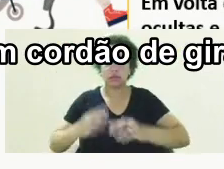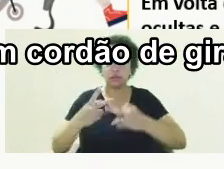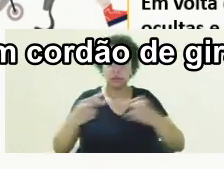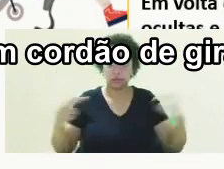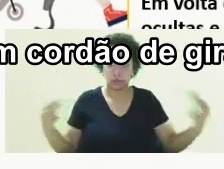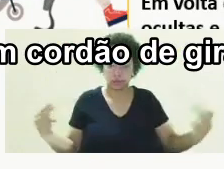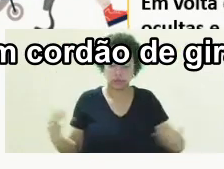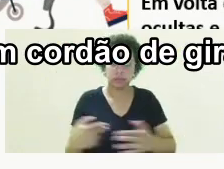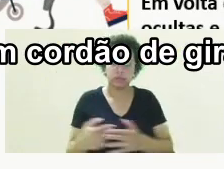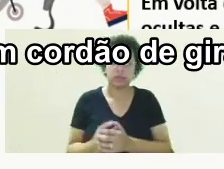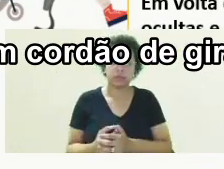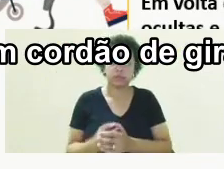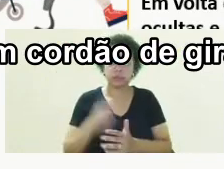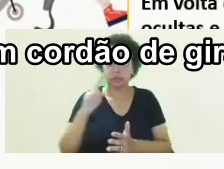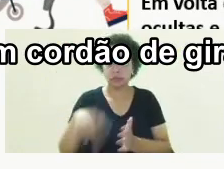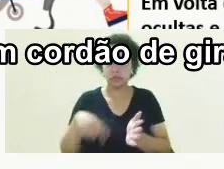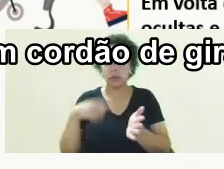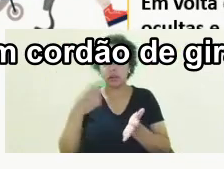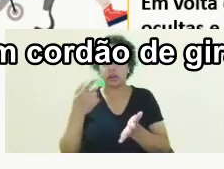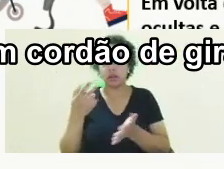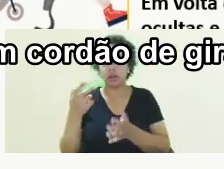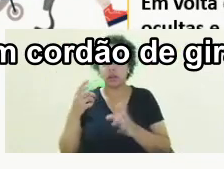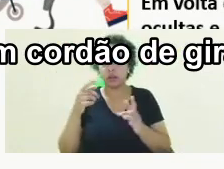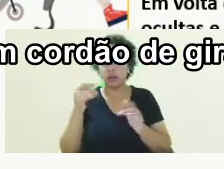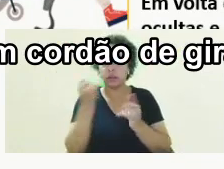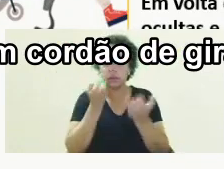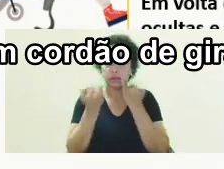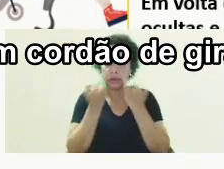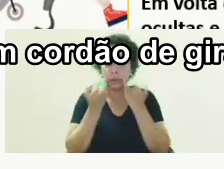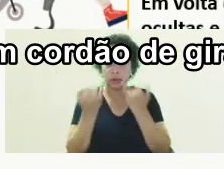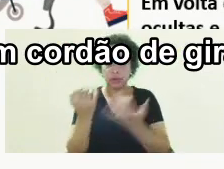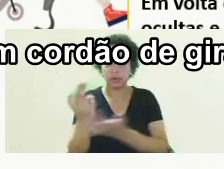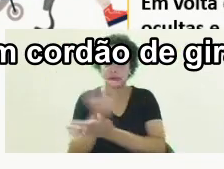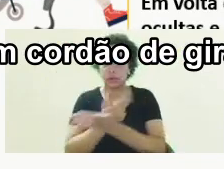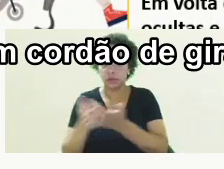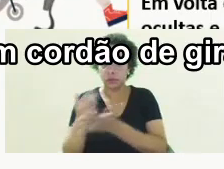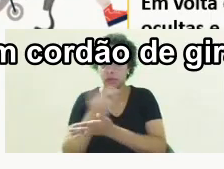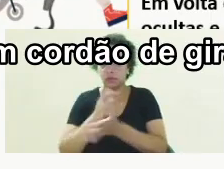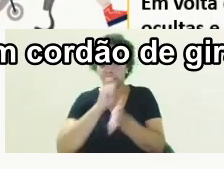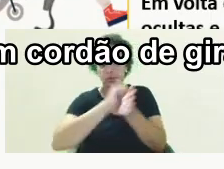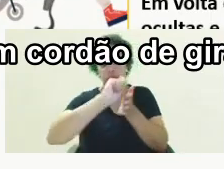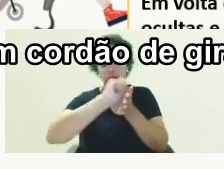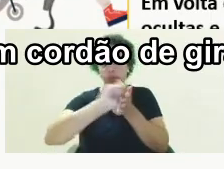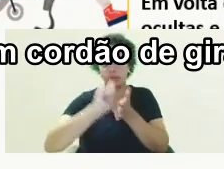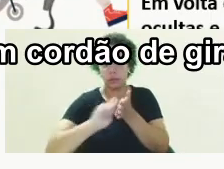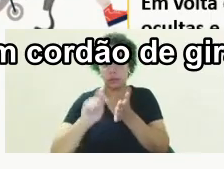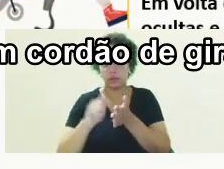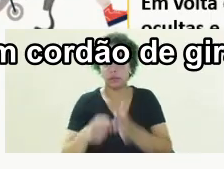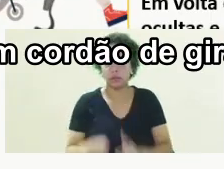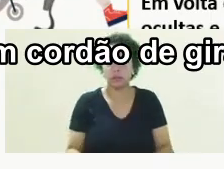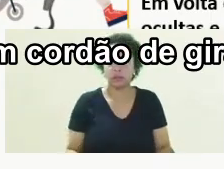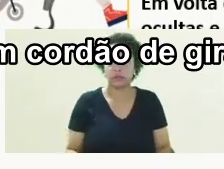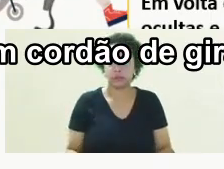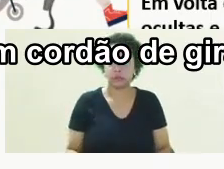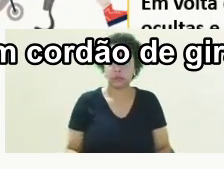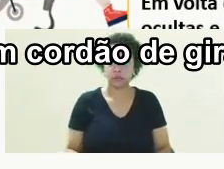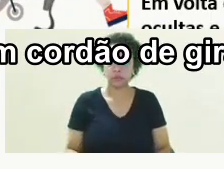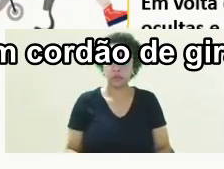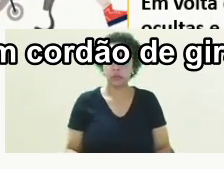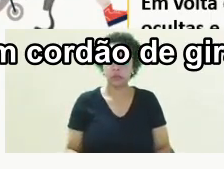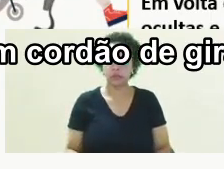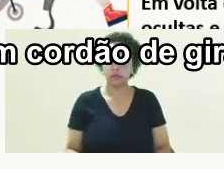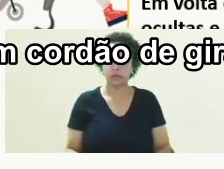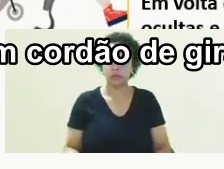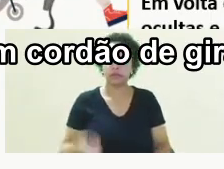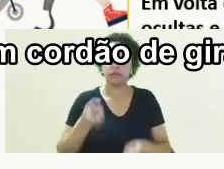informações de uma imagem descrita. Mas ela está vestindo X roupa e não foi descrito. Por que isso acontece? Porque